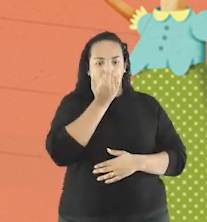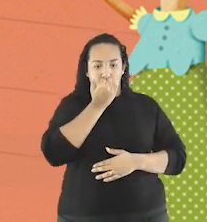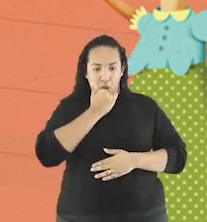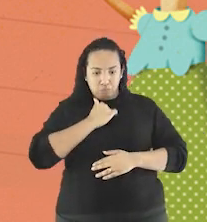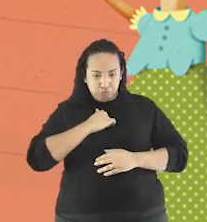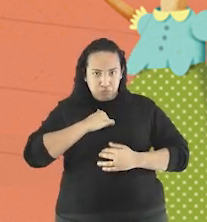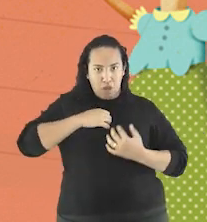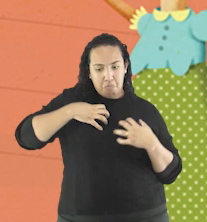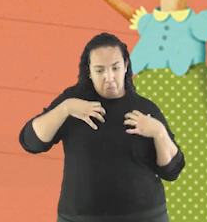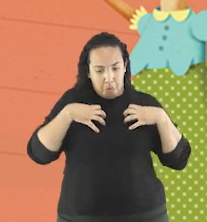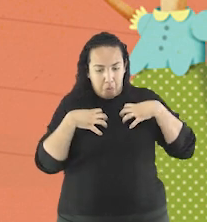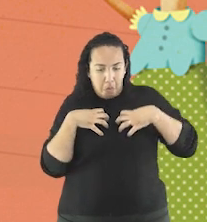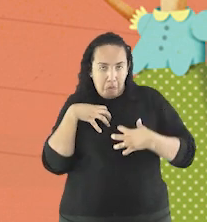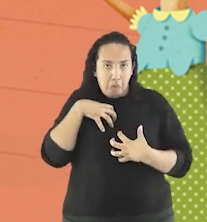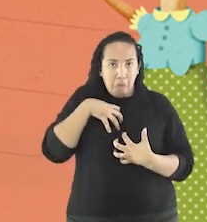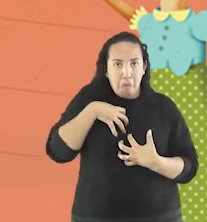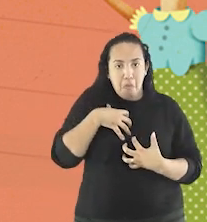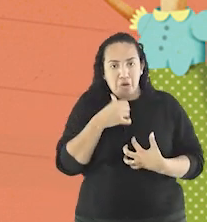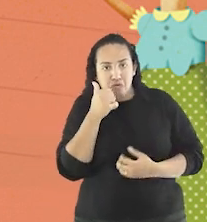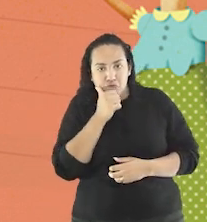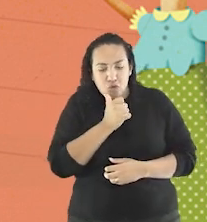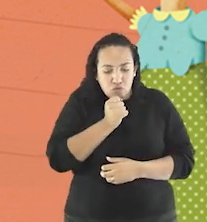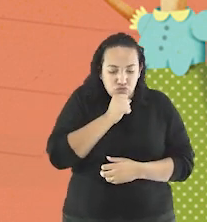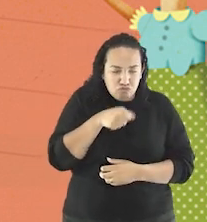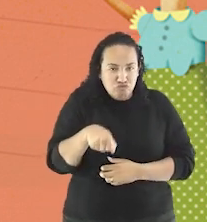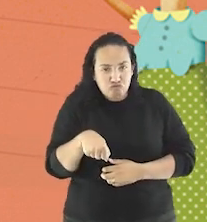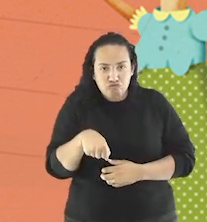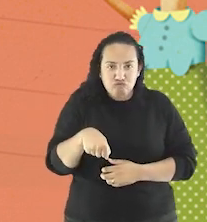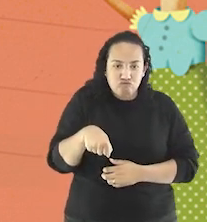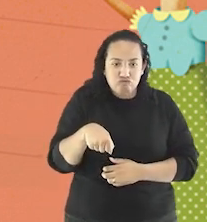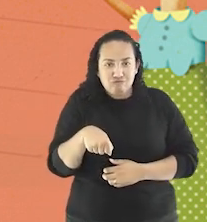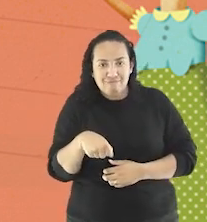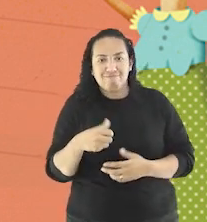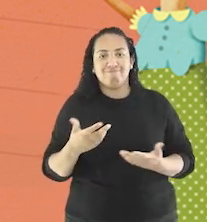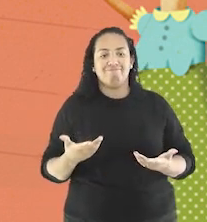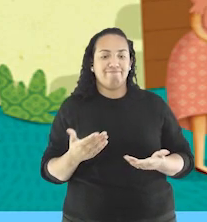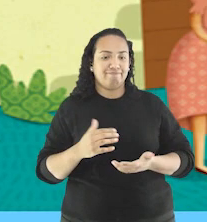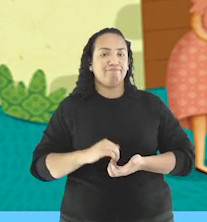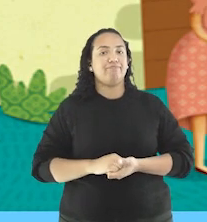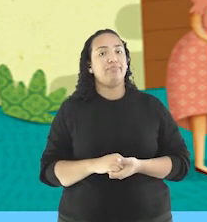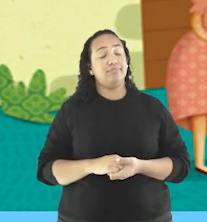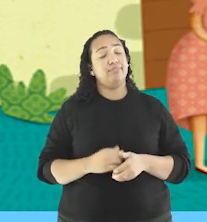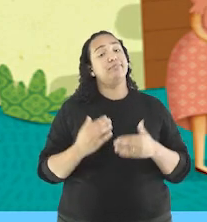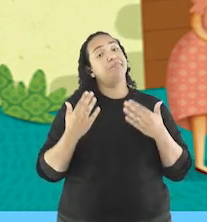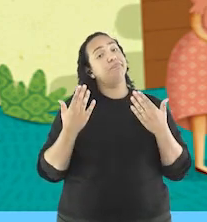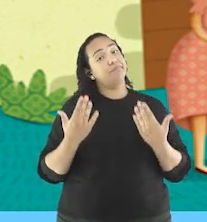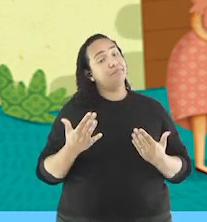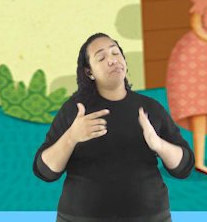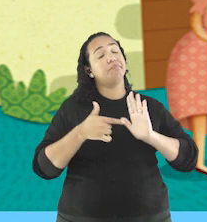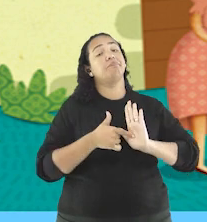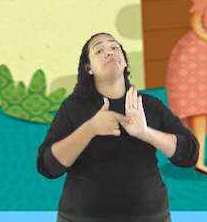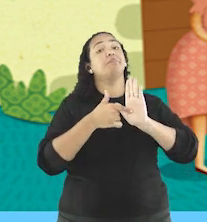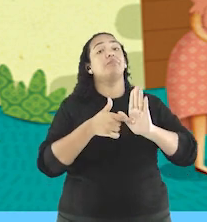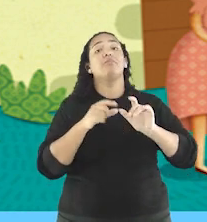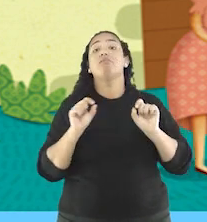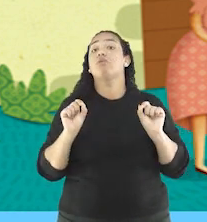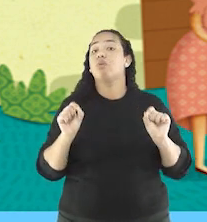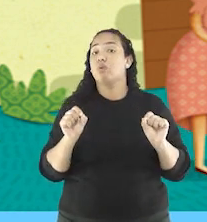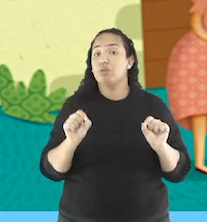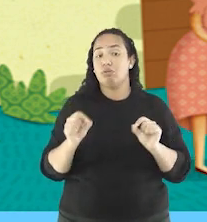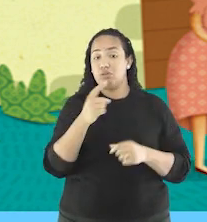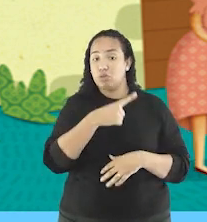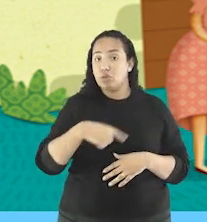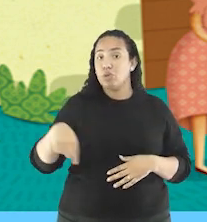e se vestiu de vovó para disfarçar de vovozinha. Tudo isso nos mostra